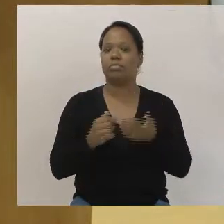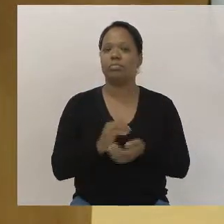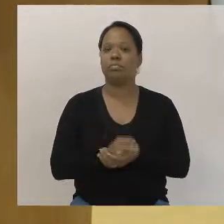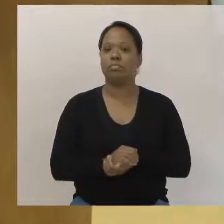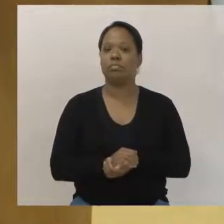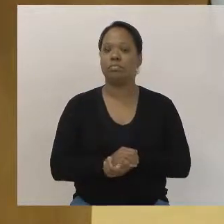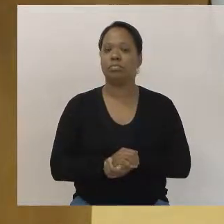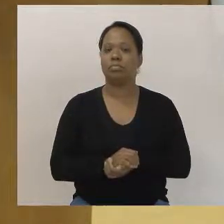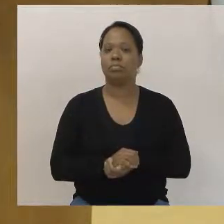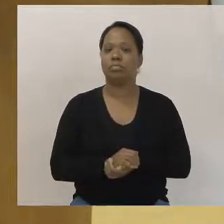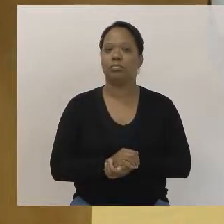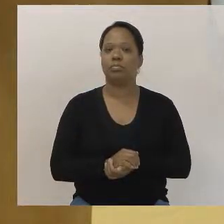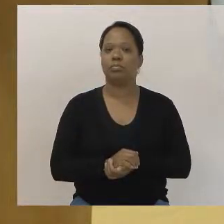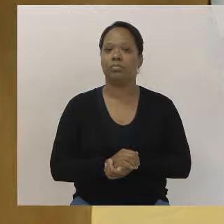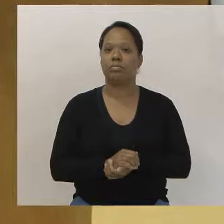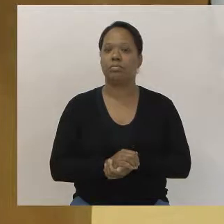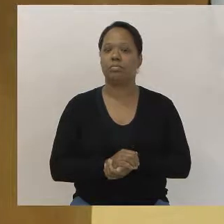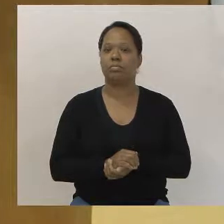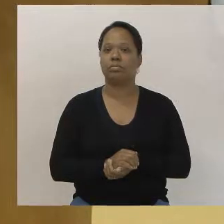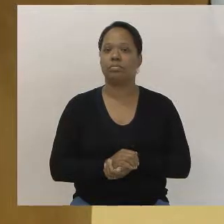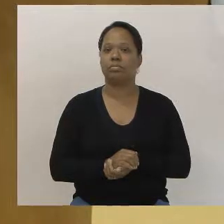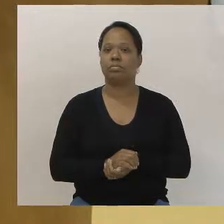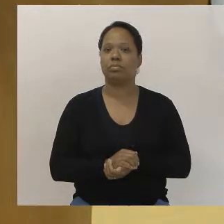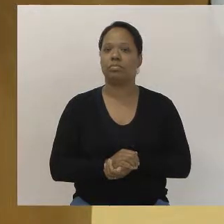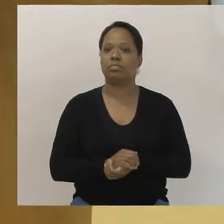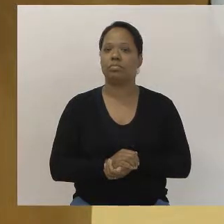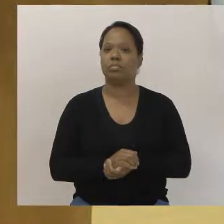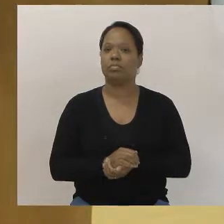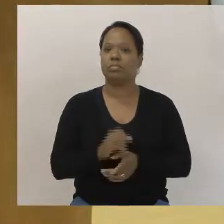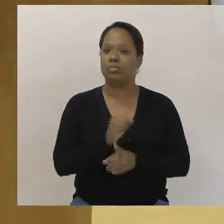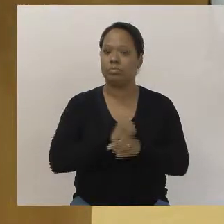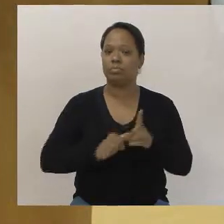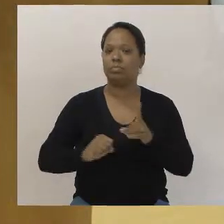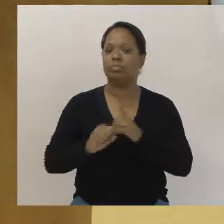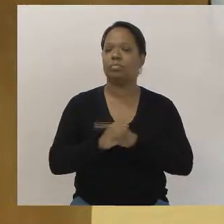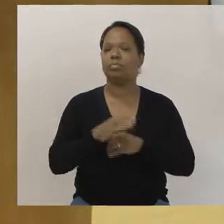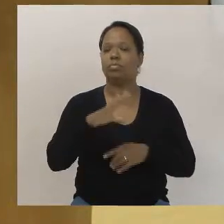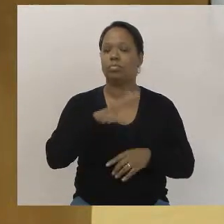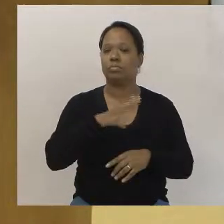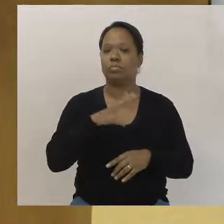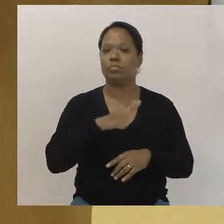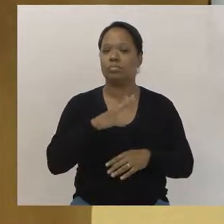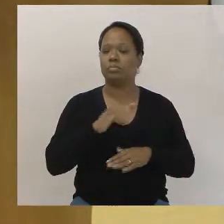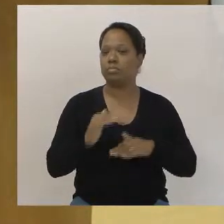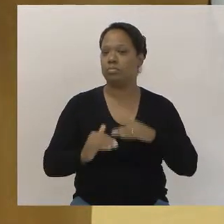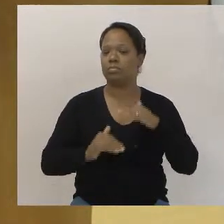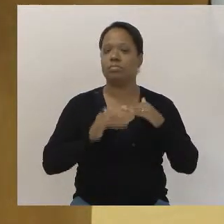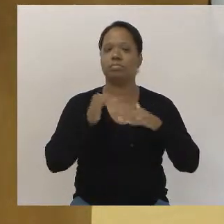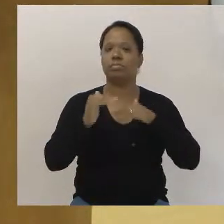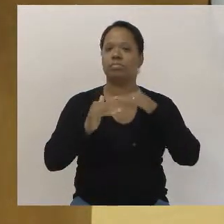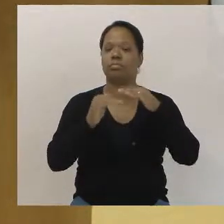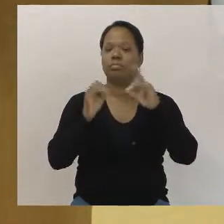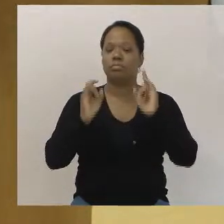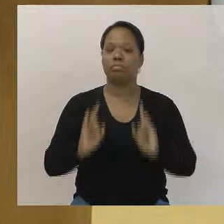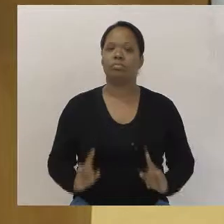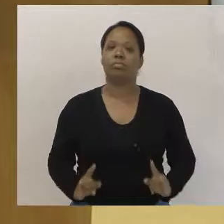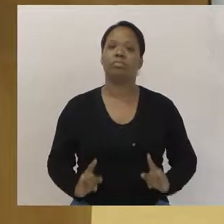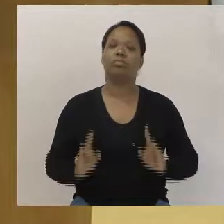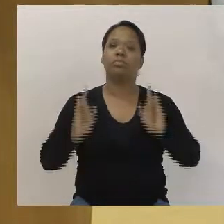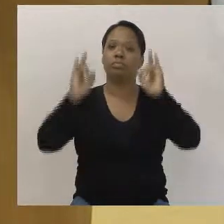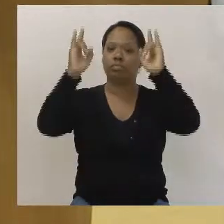realmente vai fazer a promoção de uma sociedade de uma cidade para que ela tenha o desenvolvimento urbano